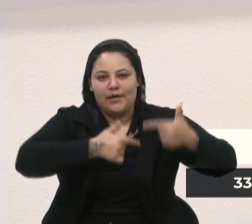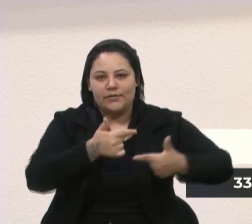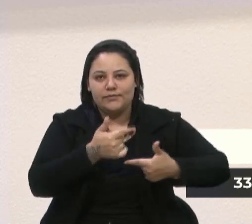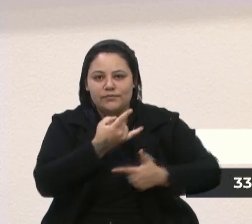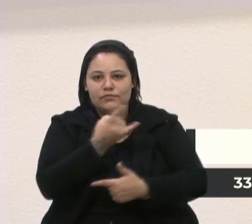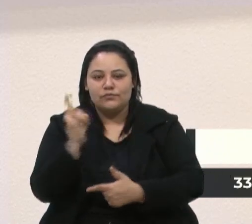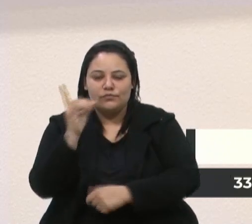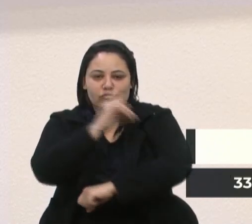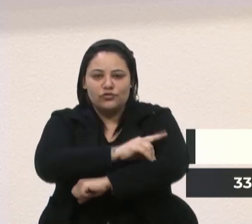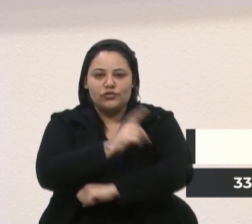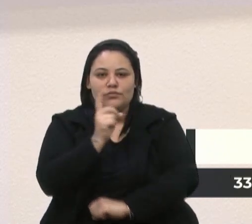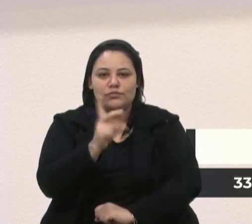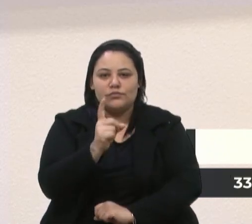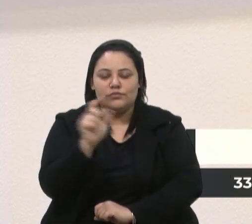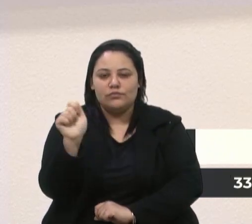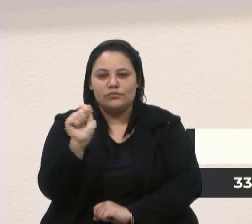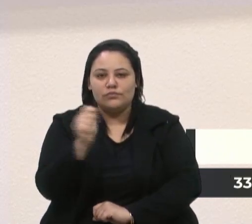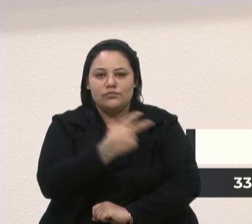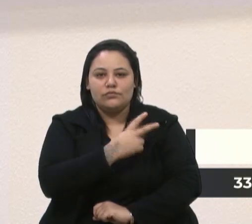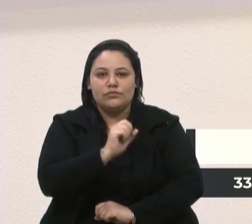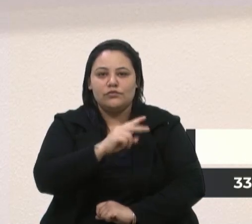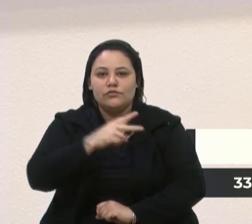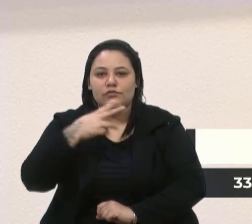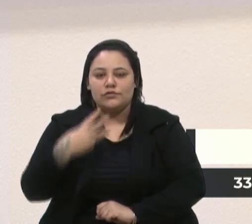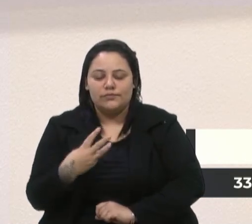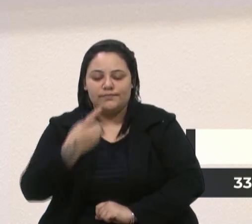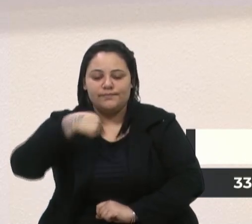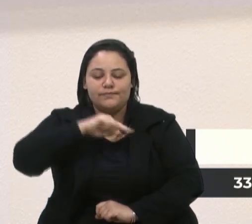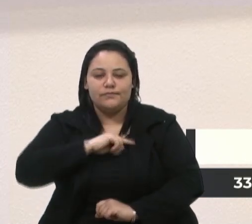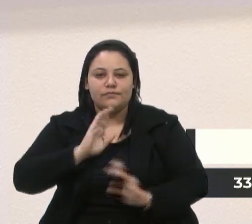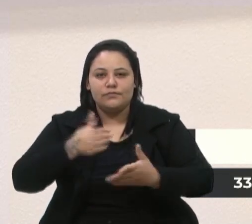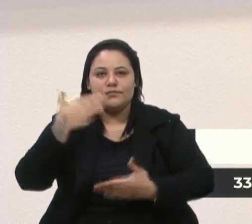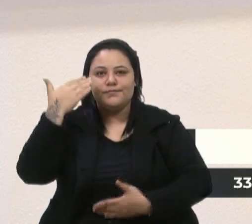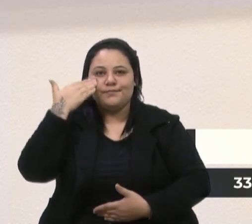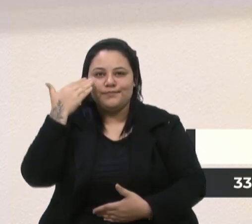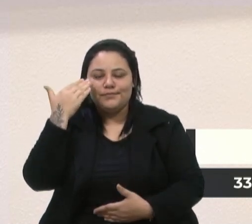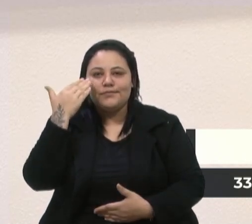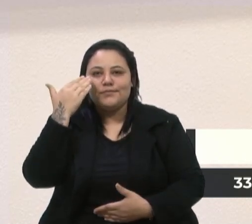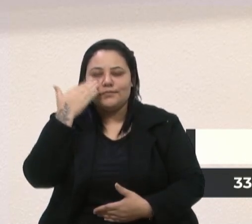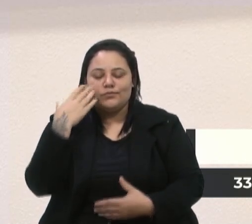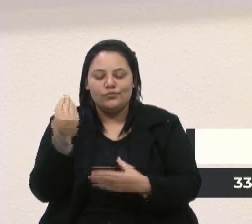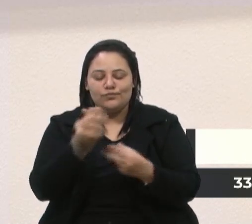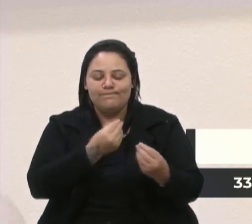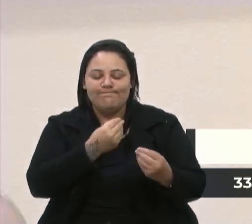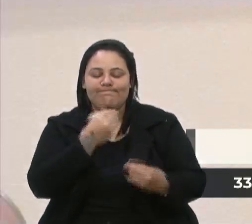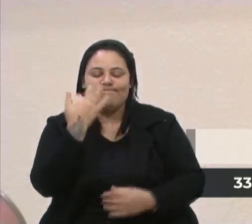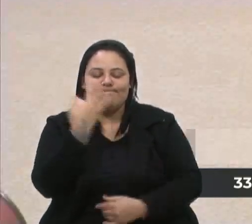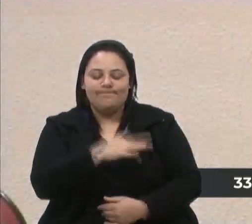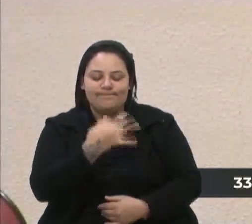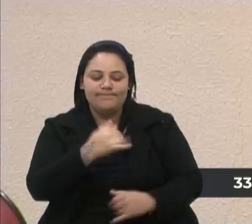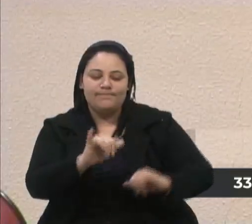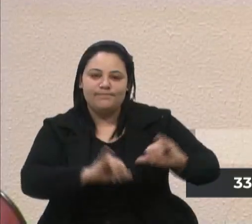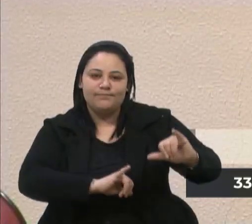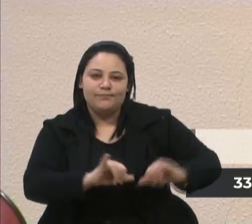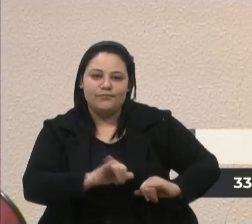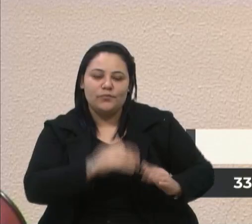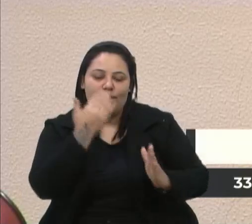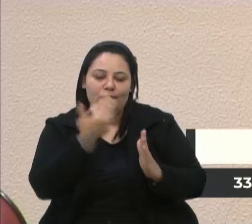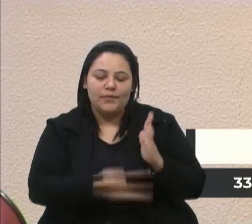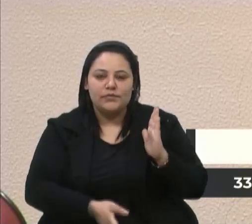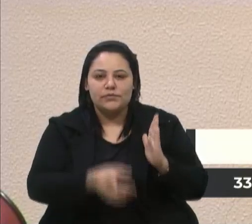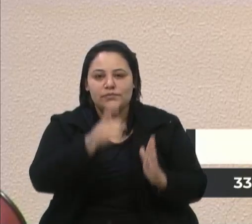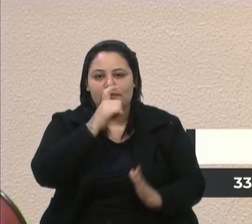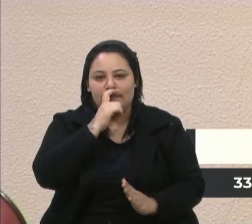12 de agosto de 2023. Sabemos que em meio a tanta dor e sofrimento por esta perda, palavras são incapazes